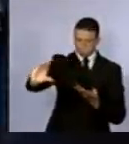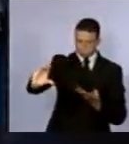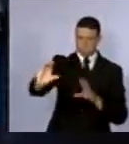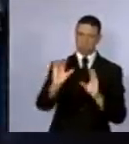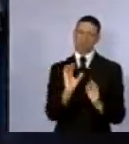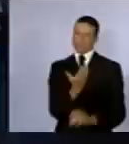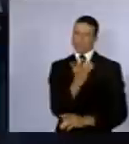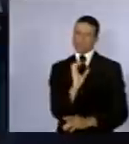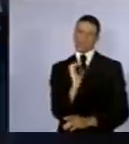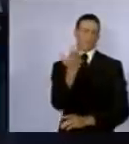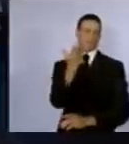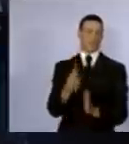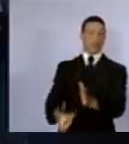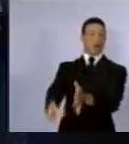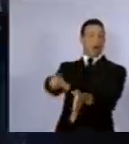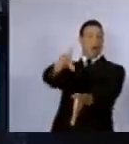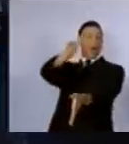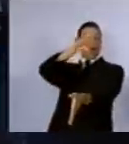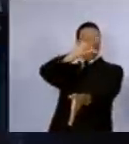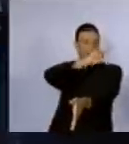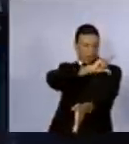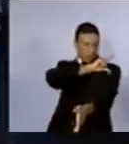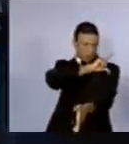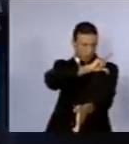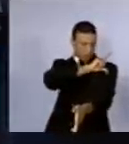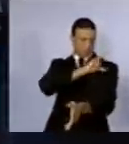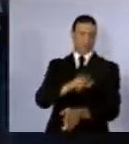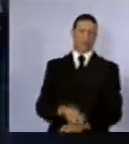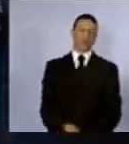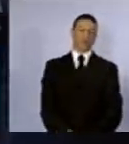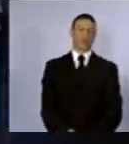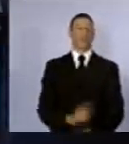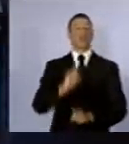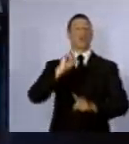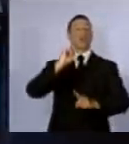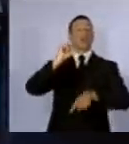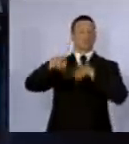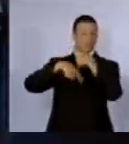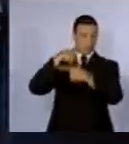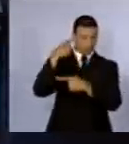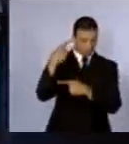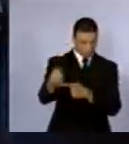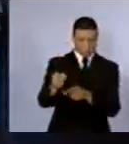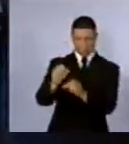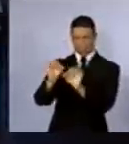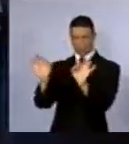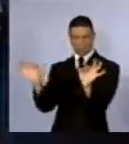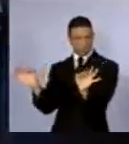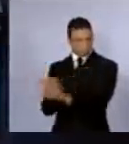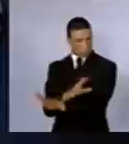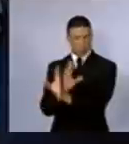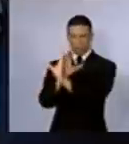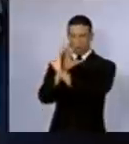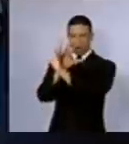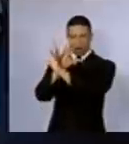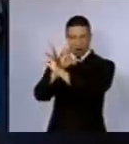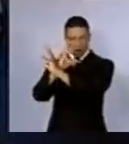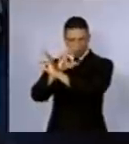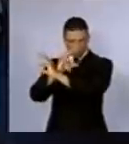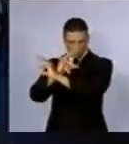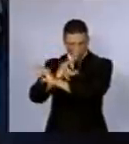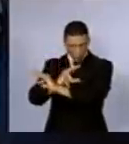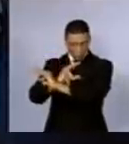essa fase, né, que é prévia. Né? E depois que a linha entrou em operação efetivamente, né,